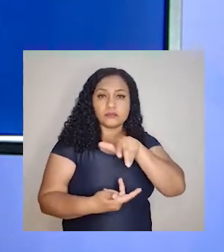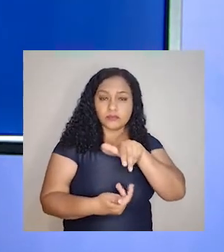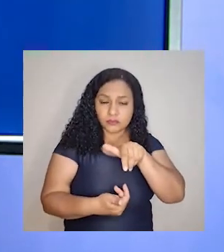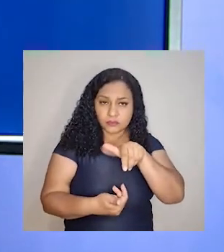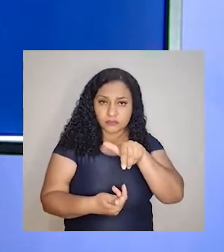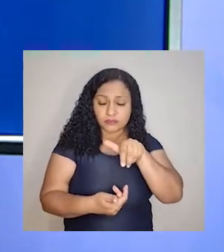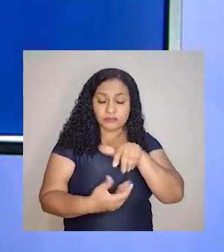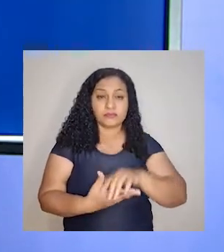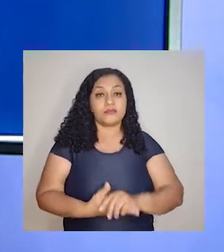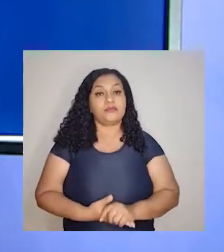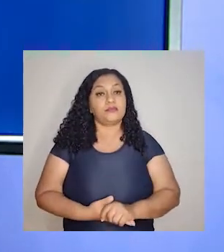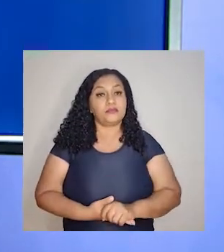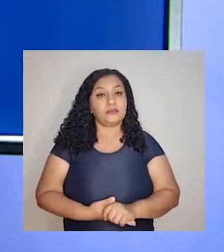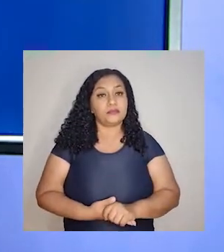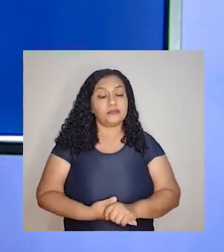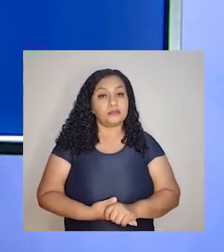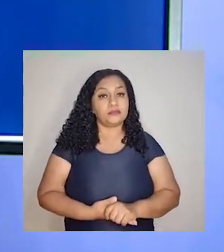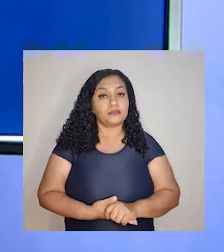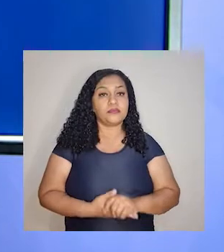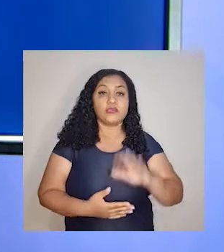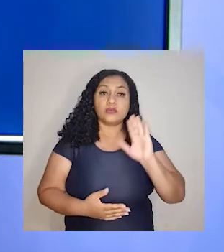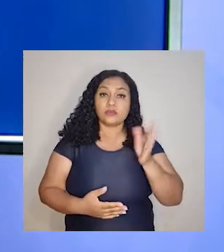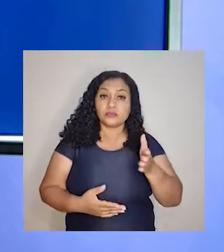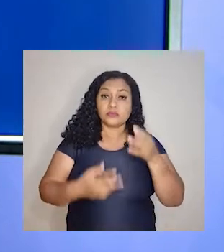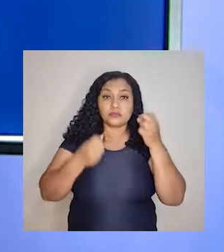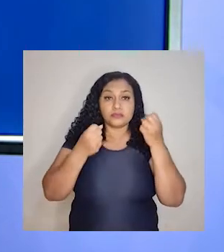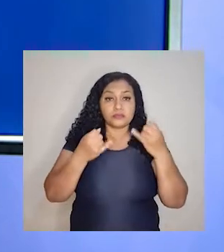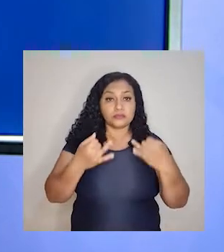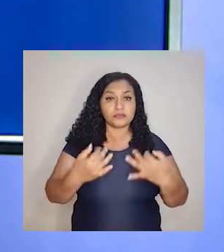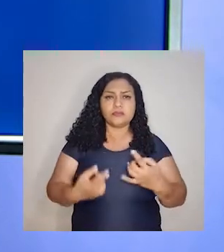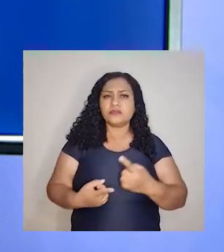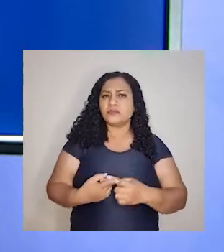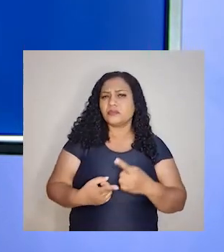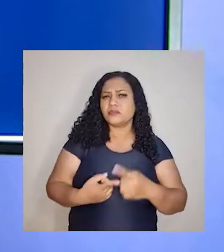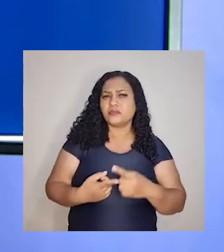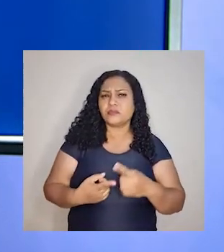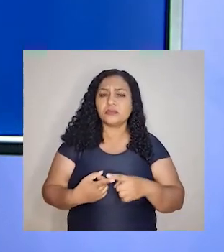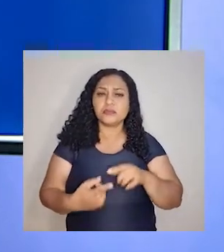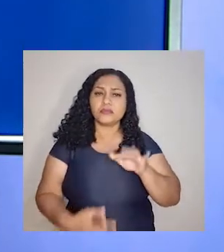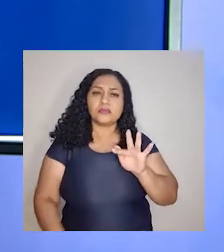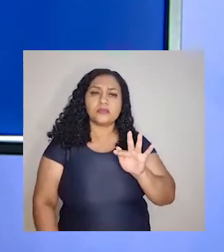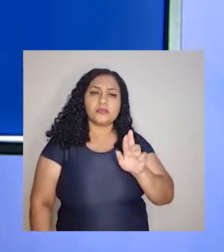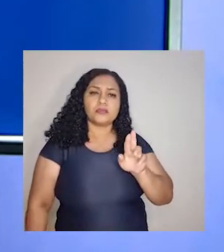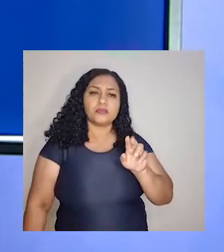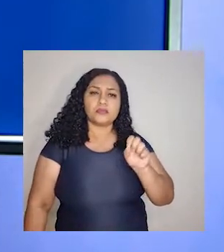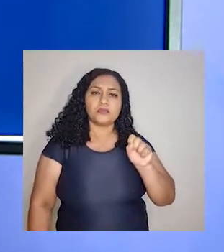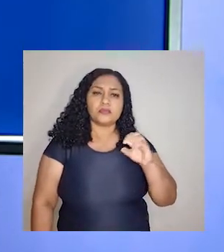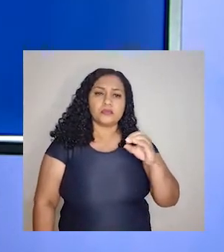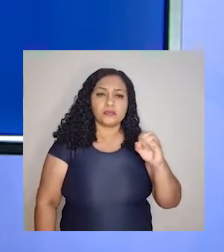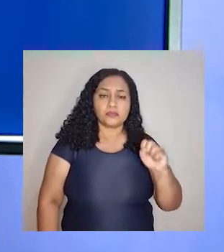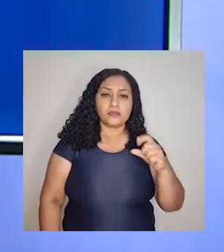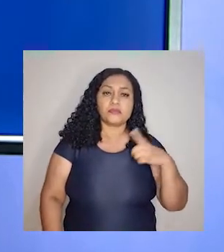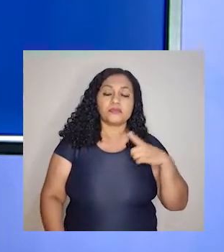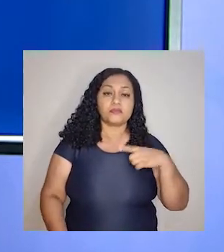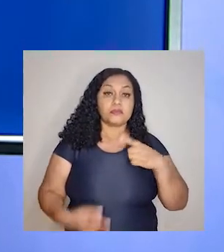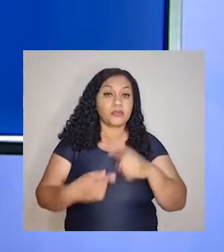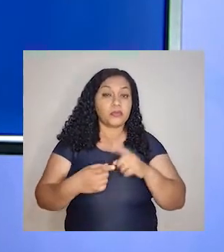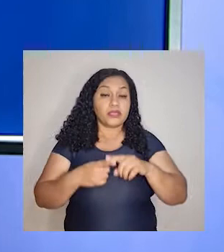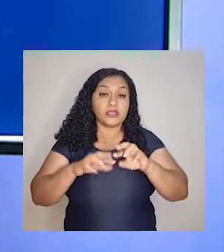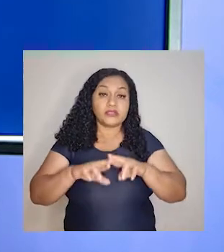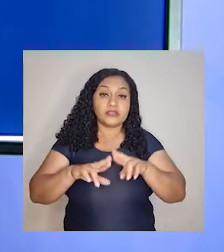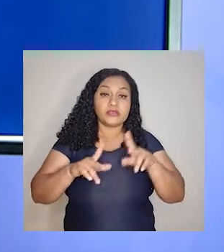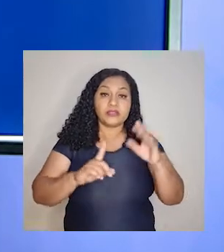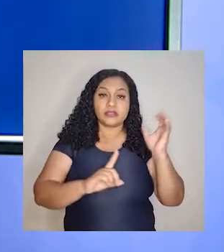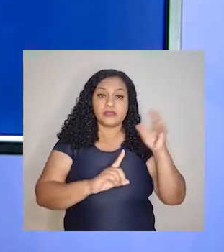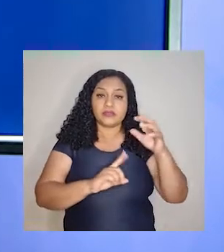de iluminação do Sol o nosso planeta então Olha só pessoal aqui eu já expliquei né o porquê que